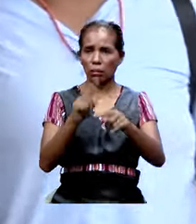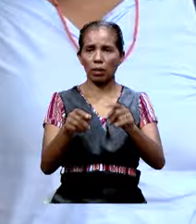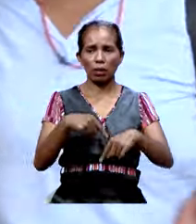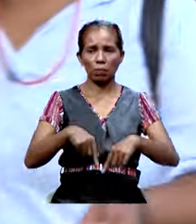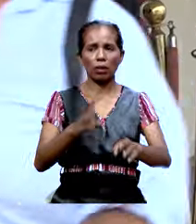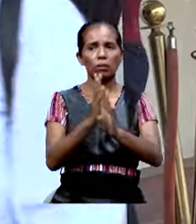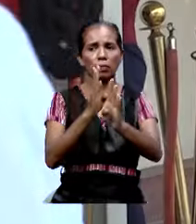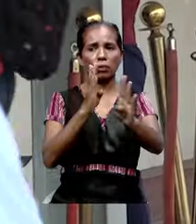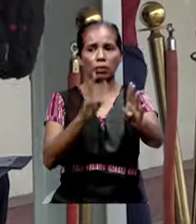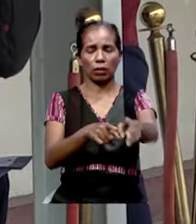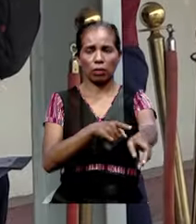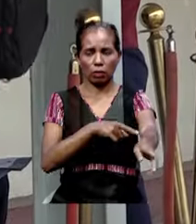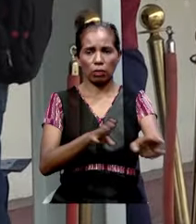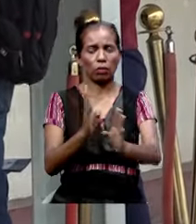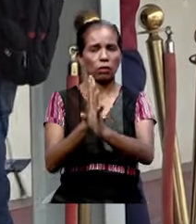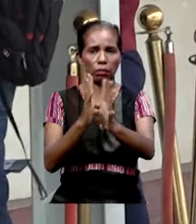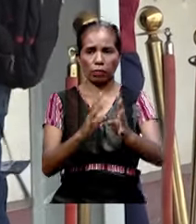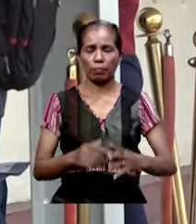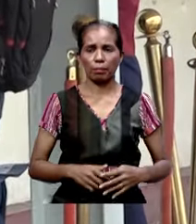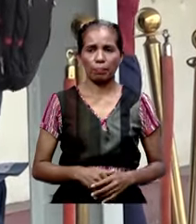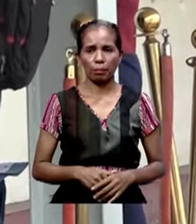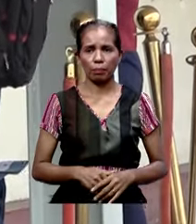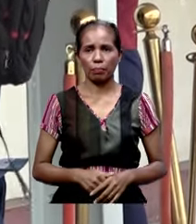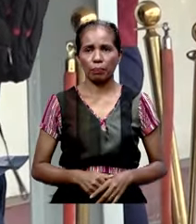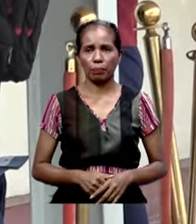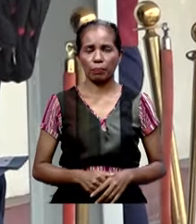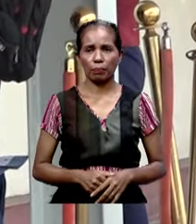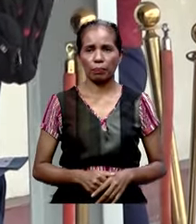Forma Naro no Dudu Malo. Adriano Verdial, Zaime dos Santos, Agemen.